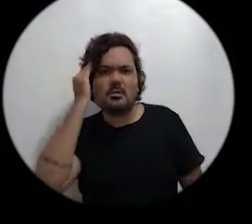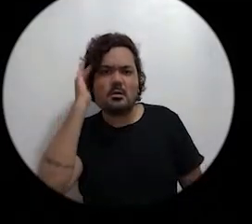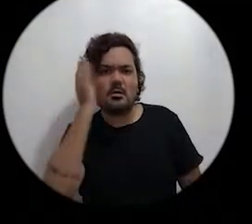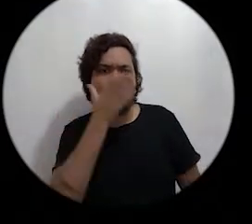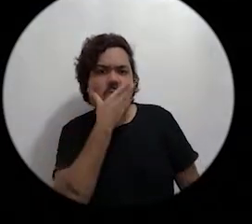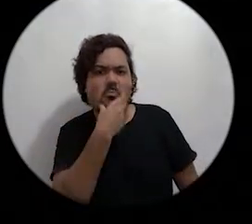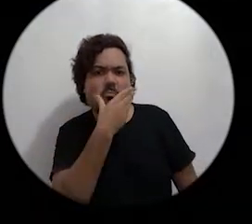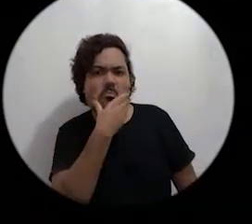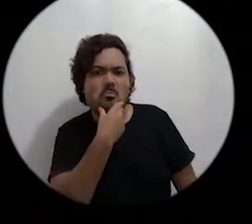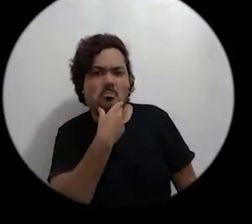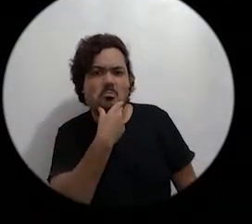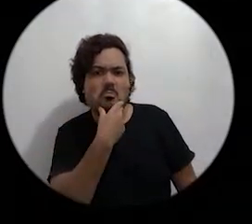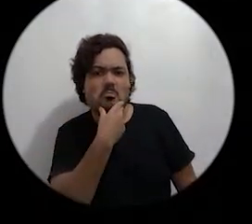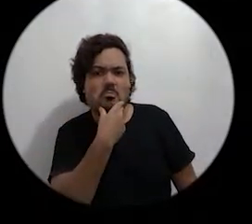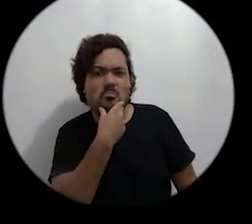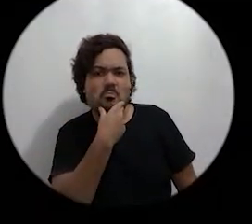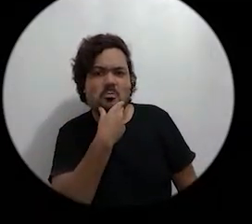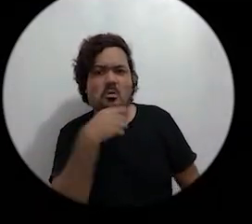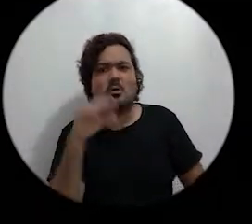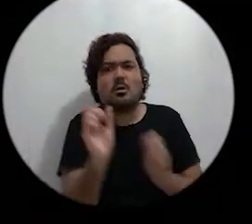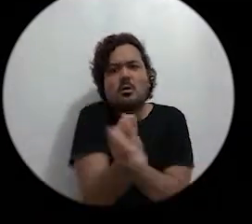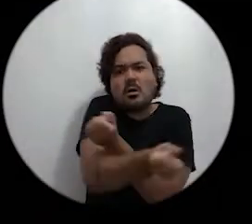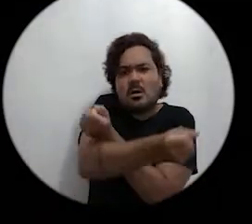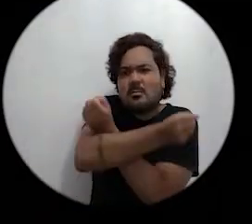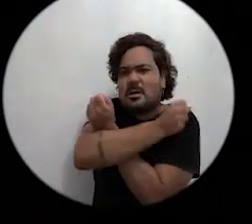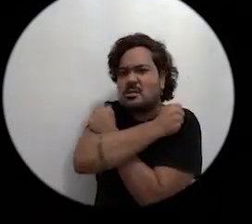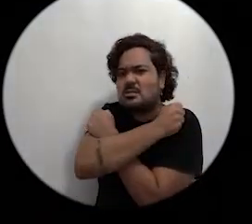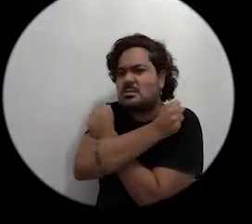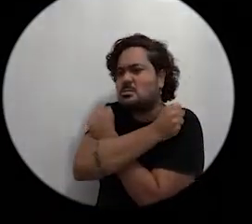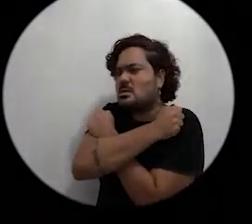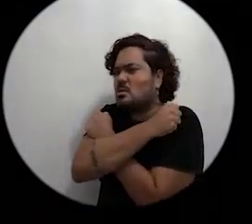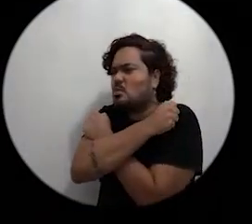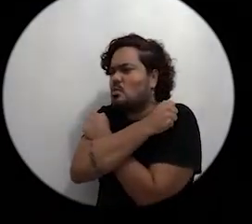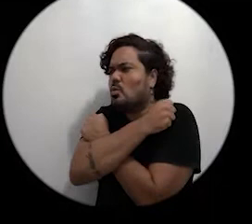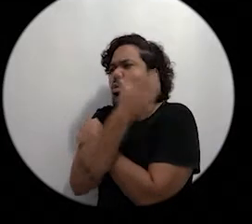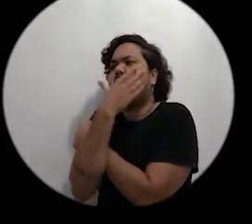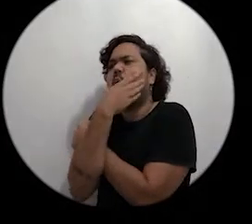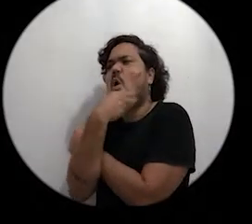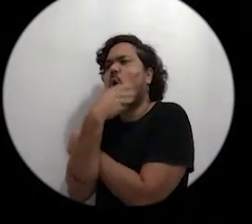Pensa nesse homem abraçando outro homem.